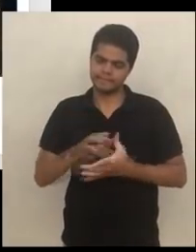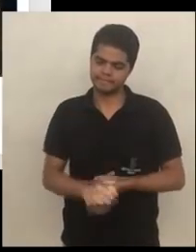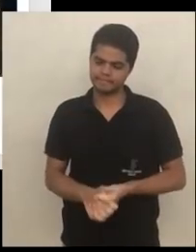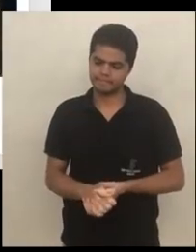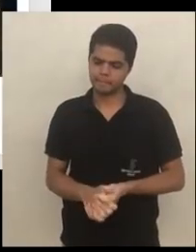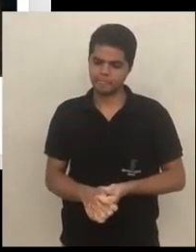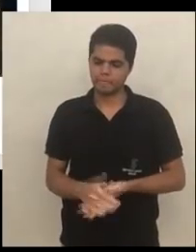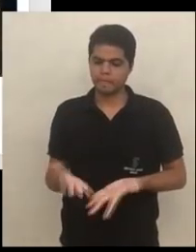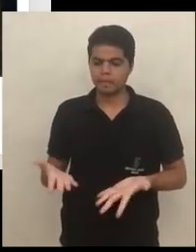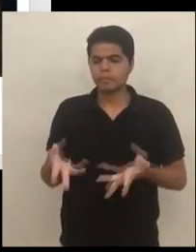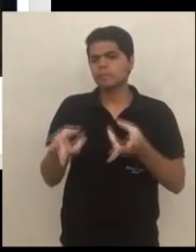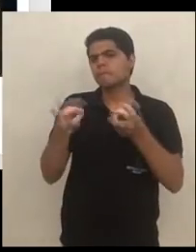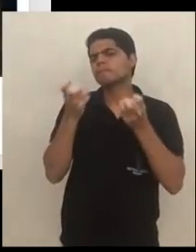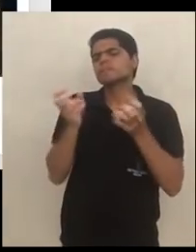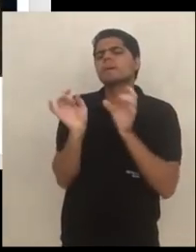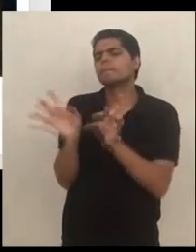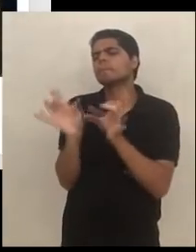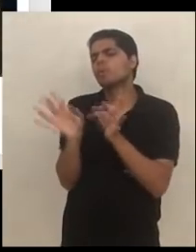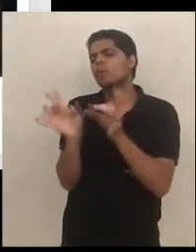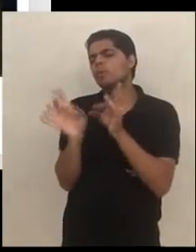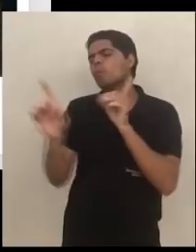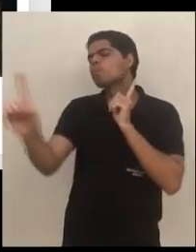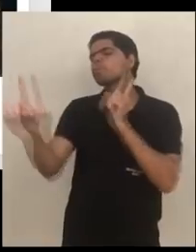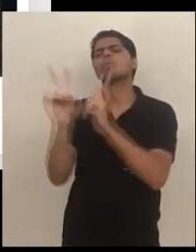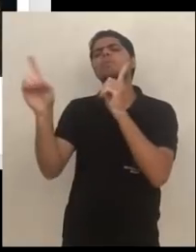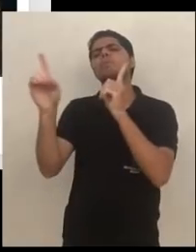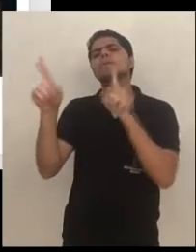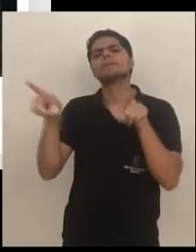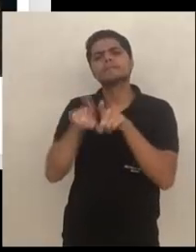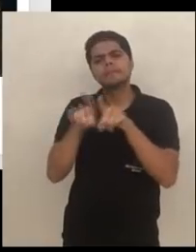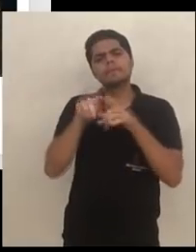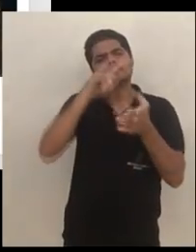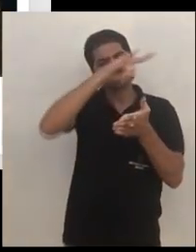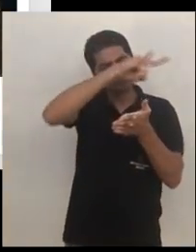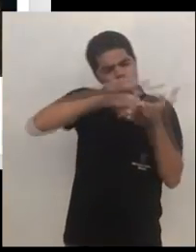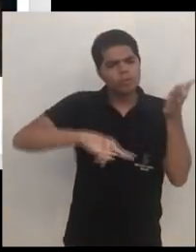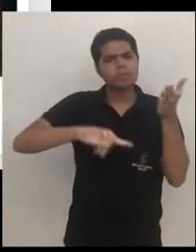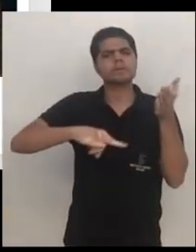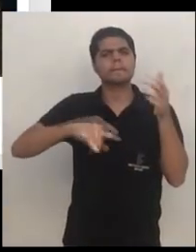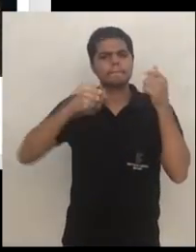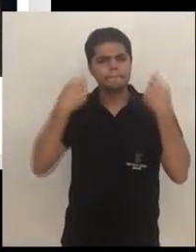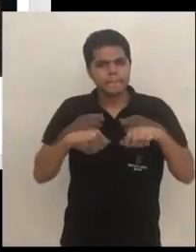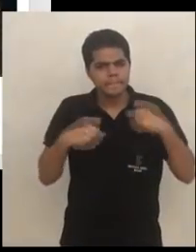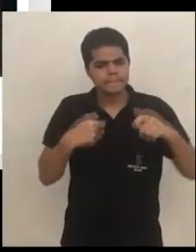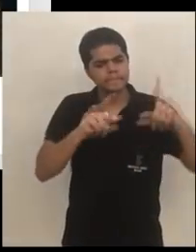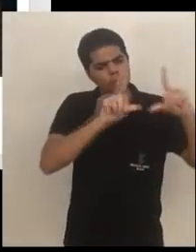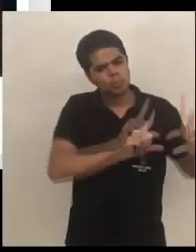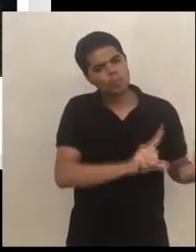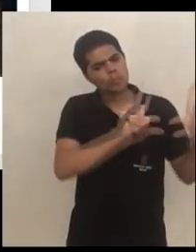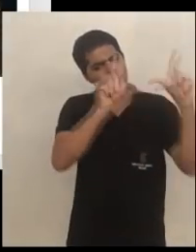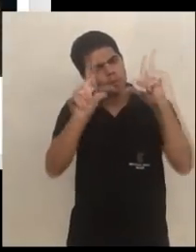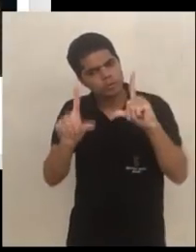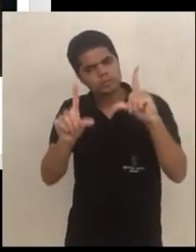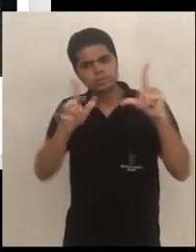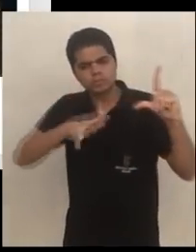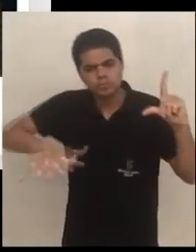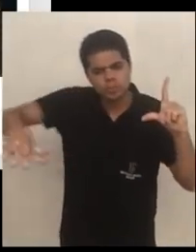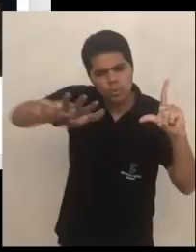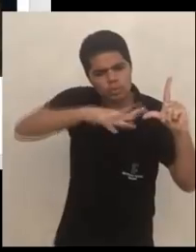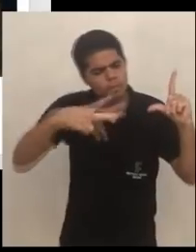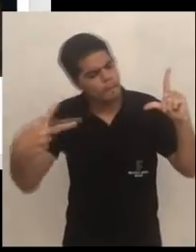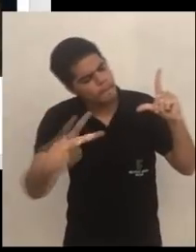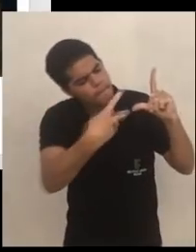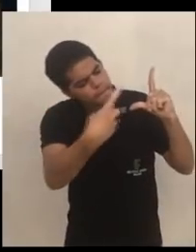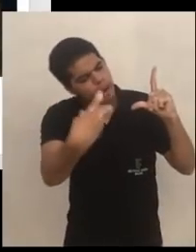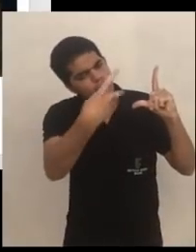pelo PAC, mas se fosse para venda direta, ele também teria um documento, um certificado ali para que as pessoas observassem